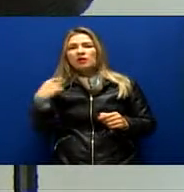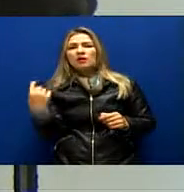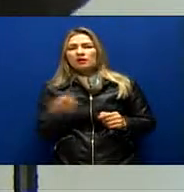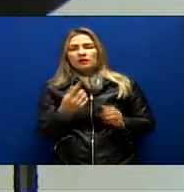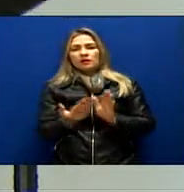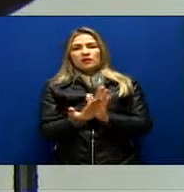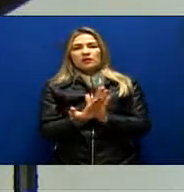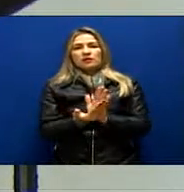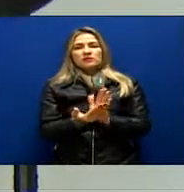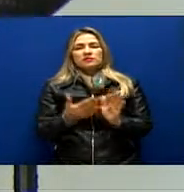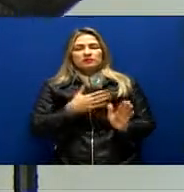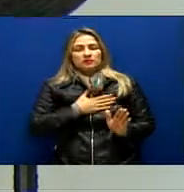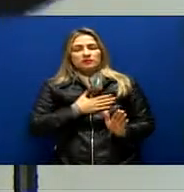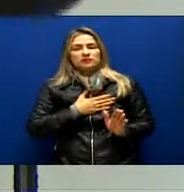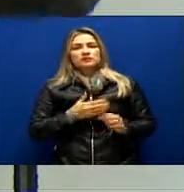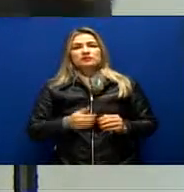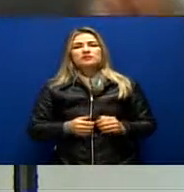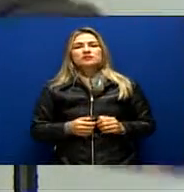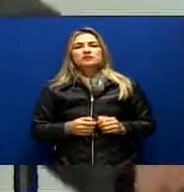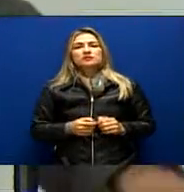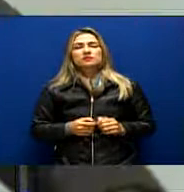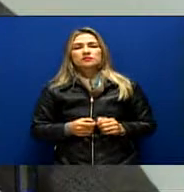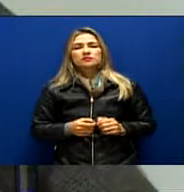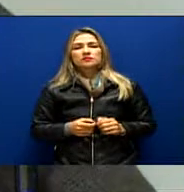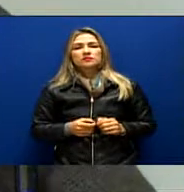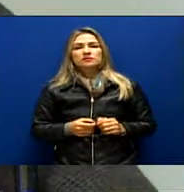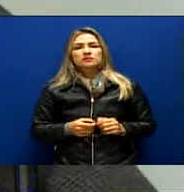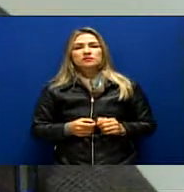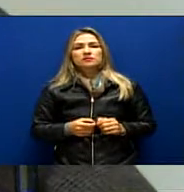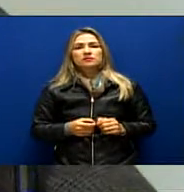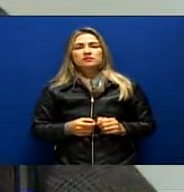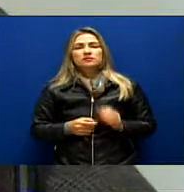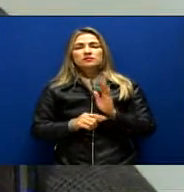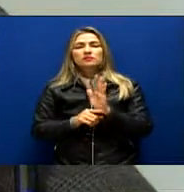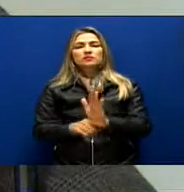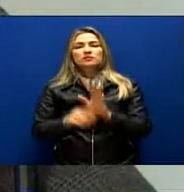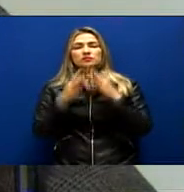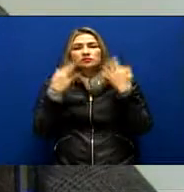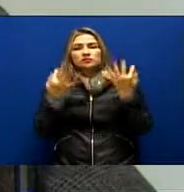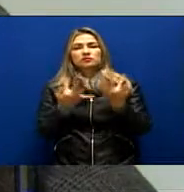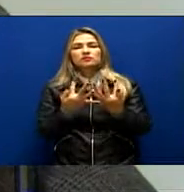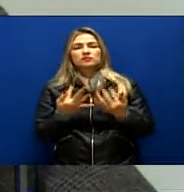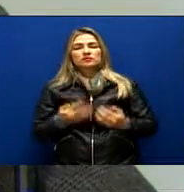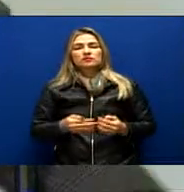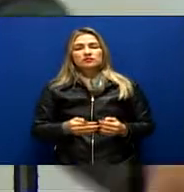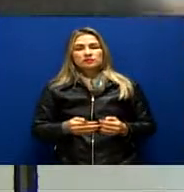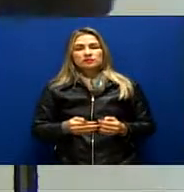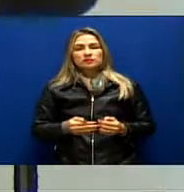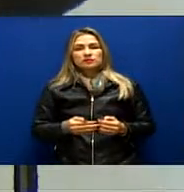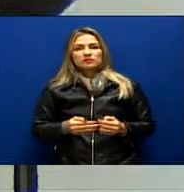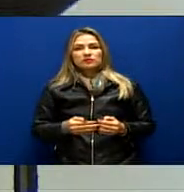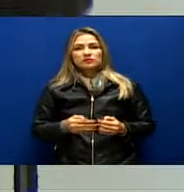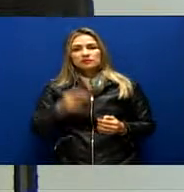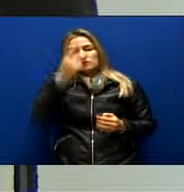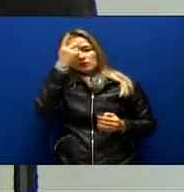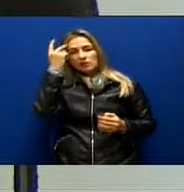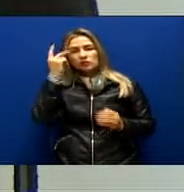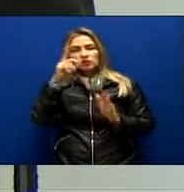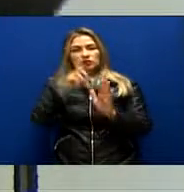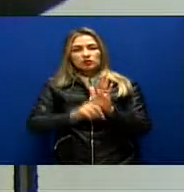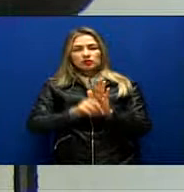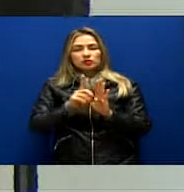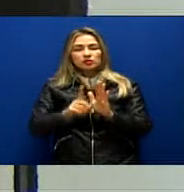fé cristã, que defendem a família, que defendem a igualdade de